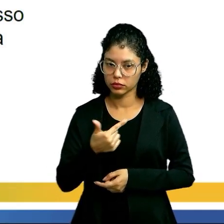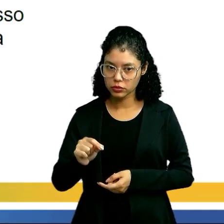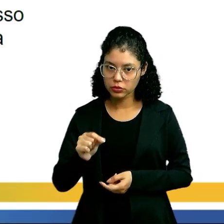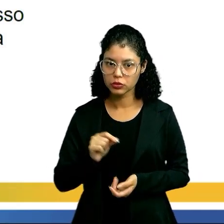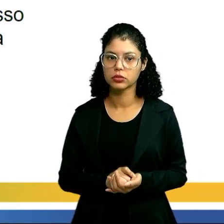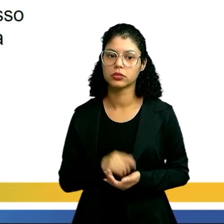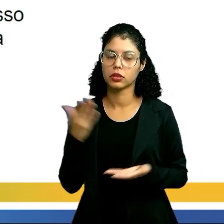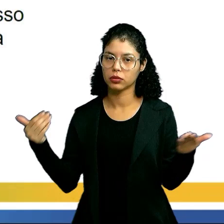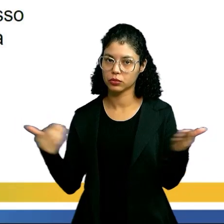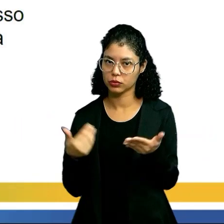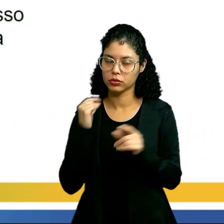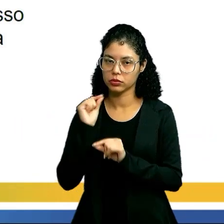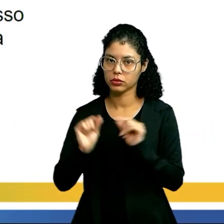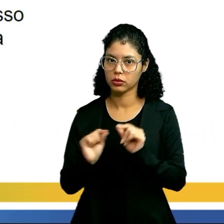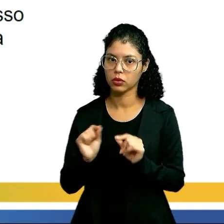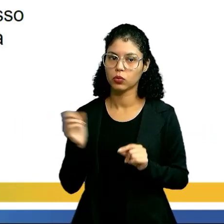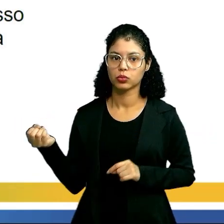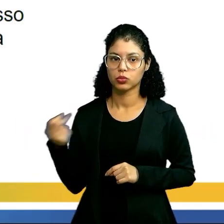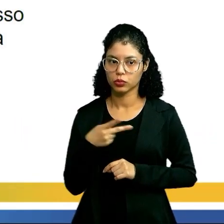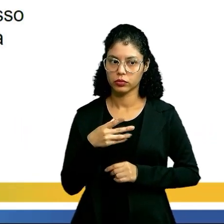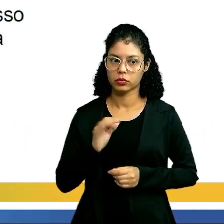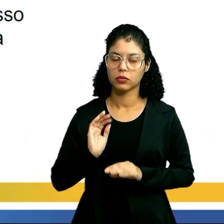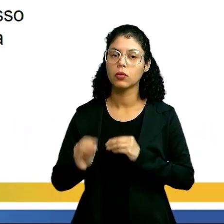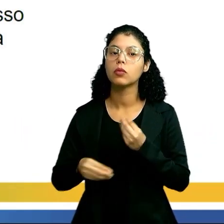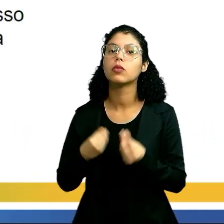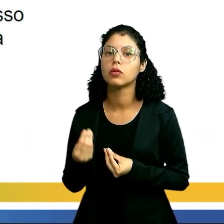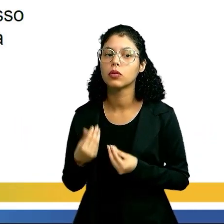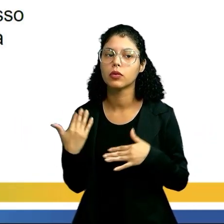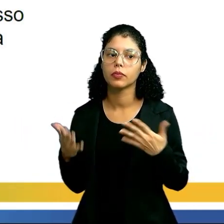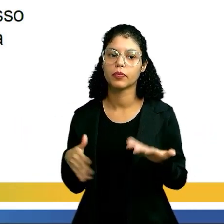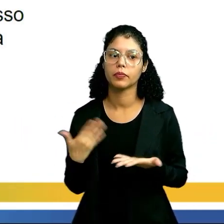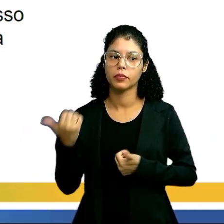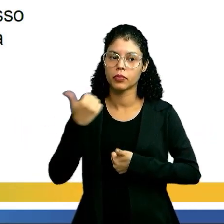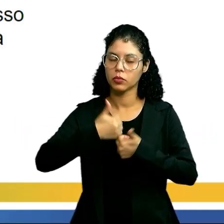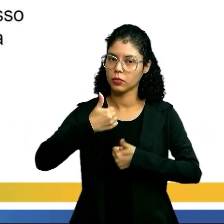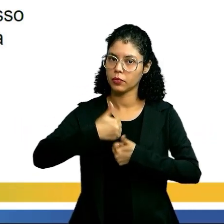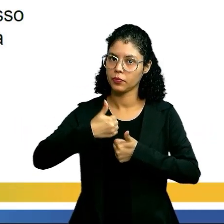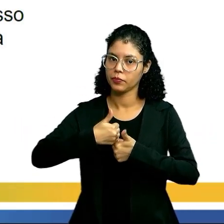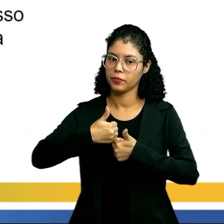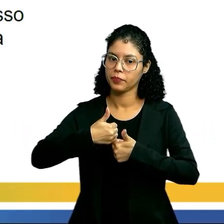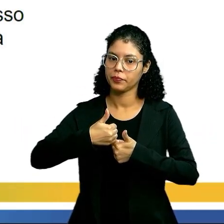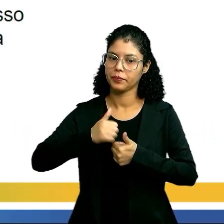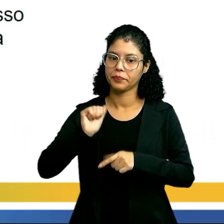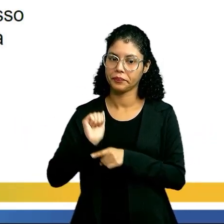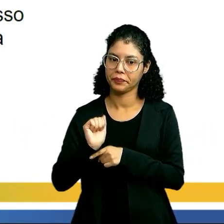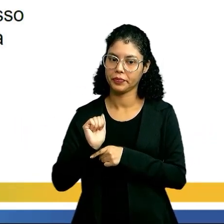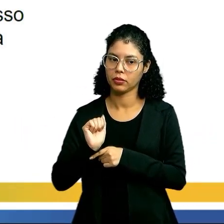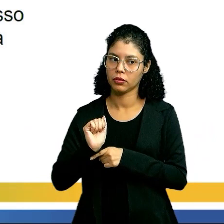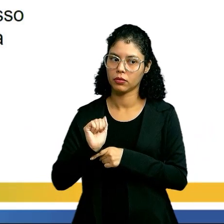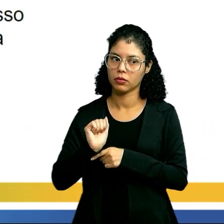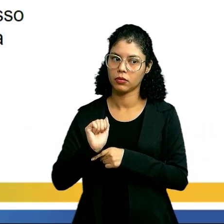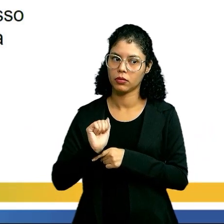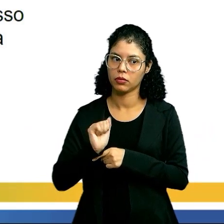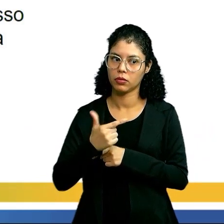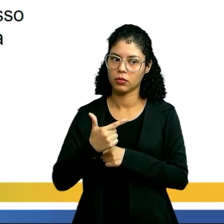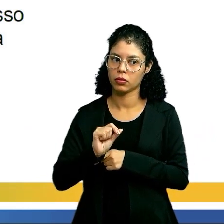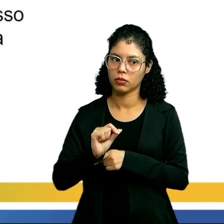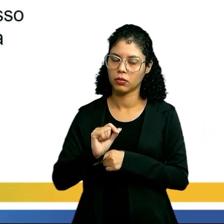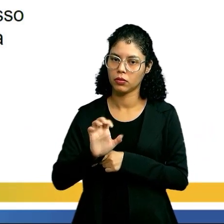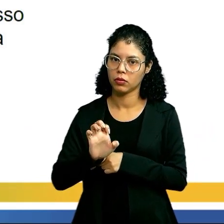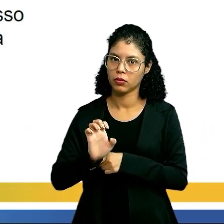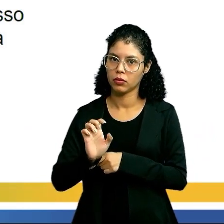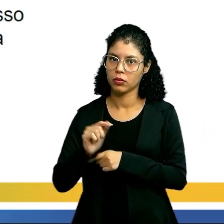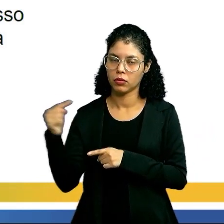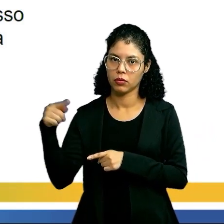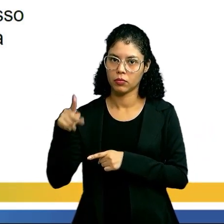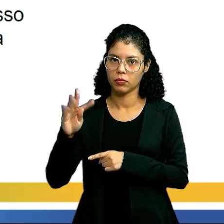essa função agora vai ter um novo comportamento. Qual é, professor? No lugar do A, vai ficar 20 vezes E elevado